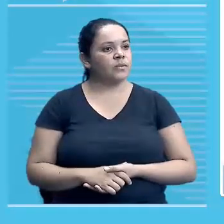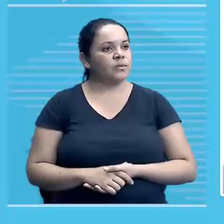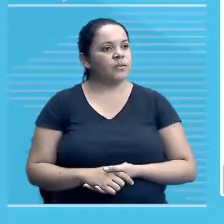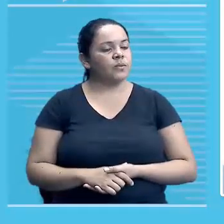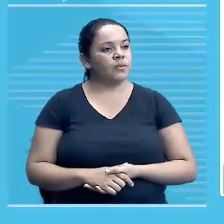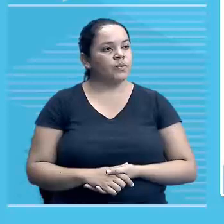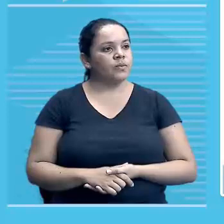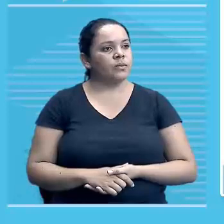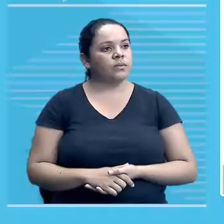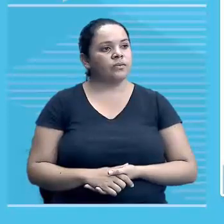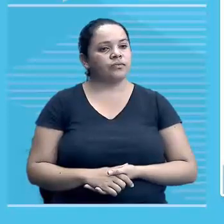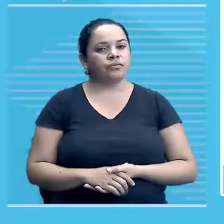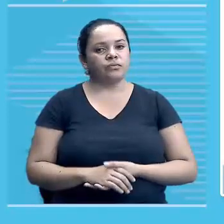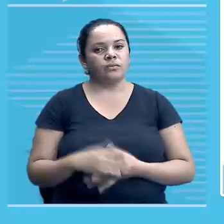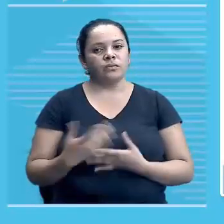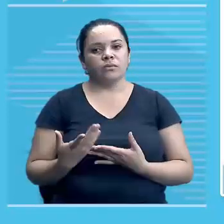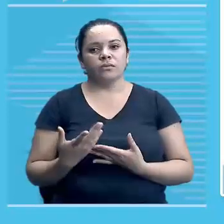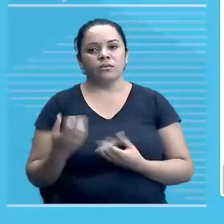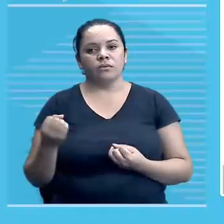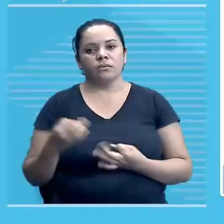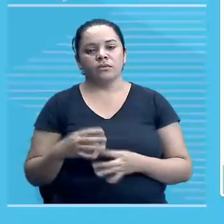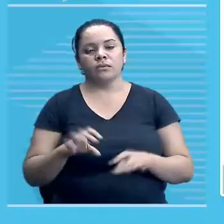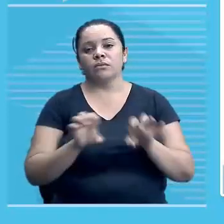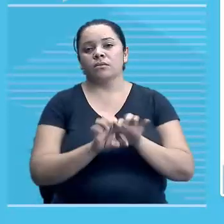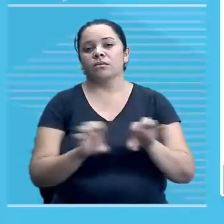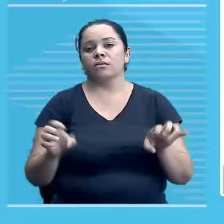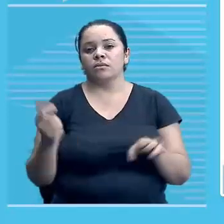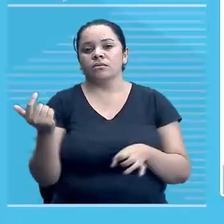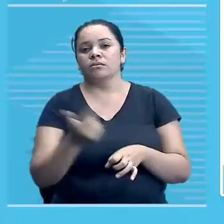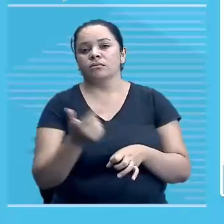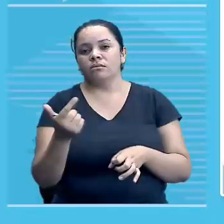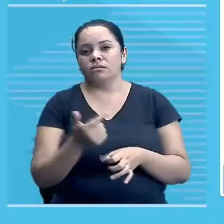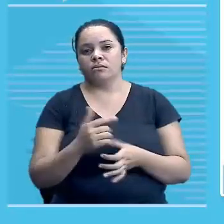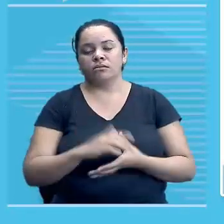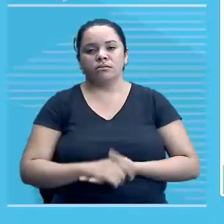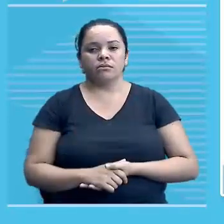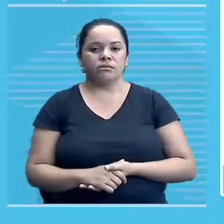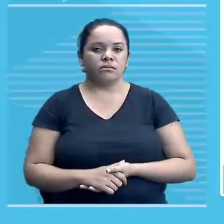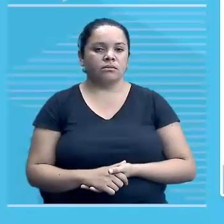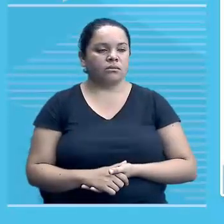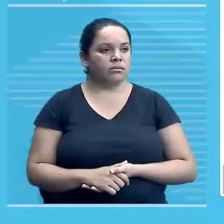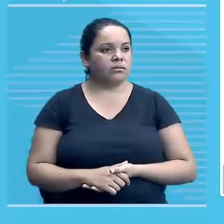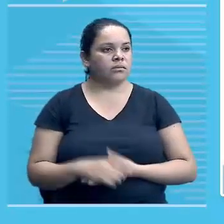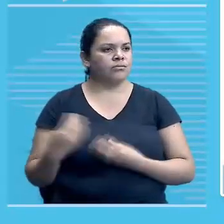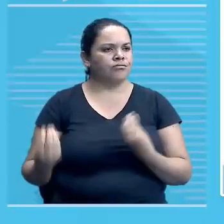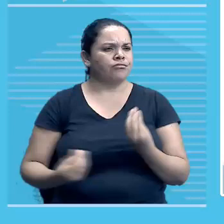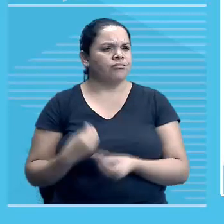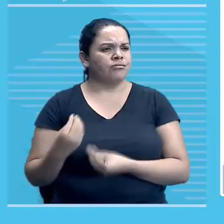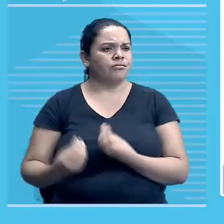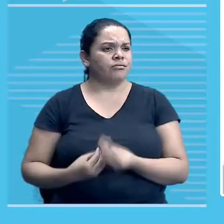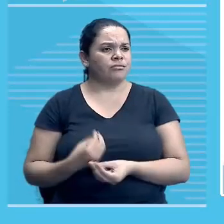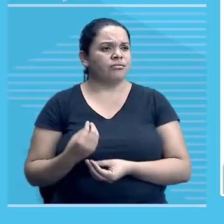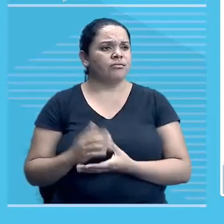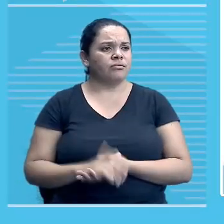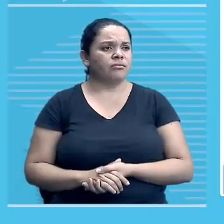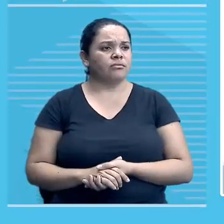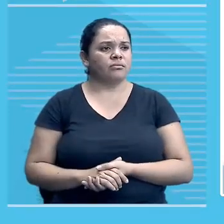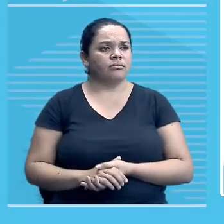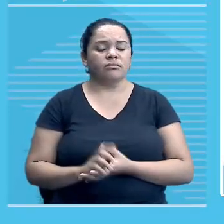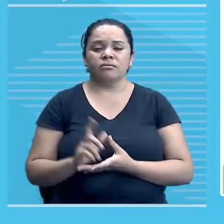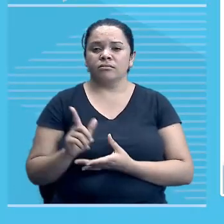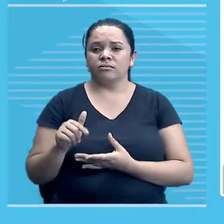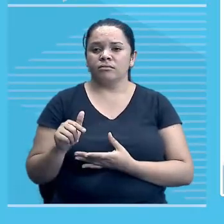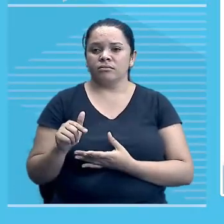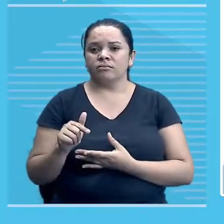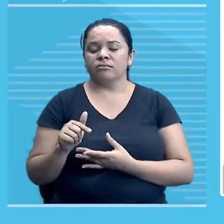Gente, ó, quando a gente fala aqui de equação do segundo grau, como é que funciona, como é que é o formato,